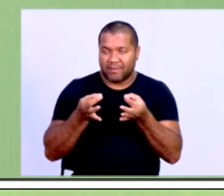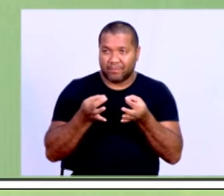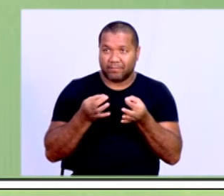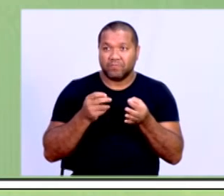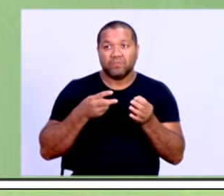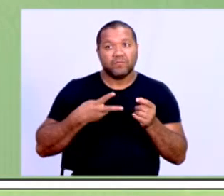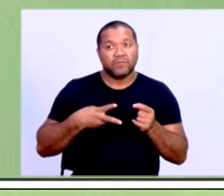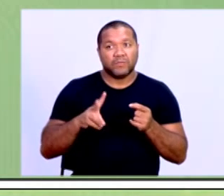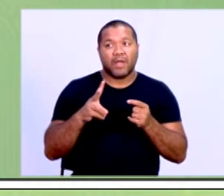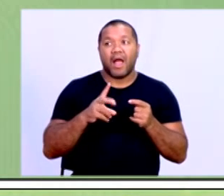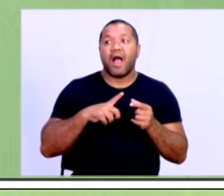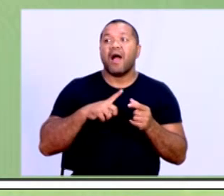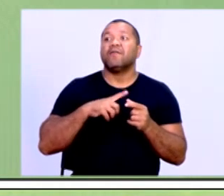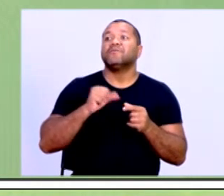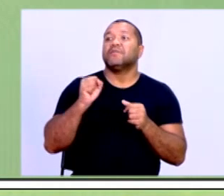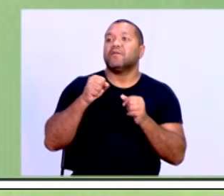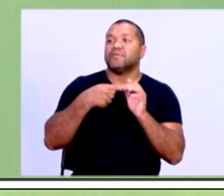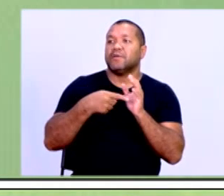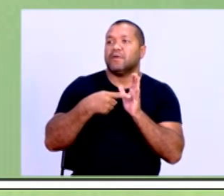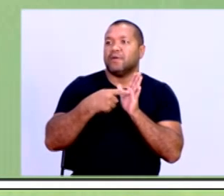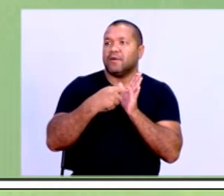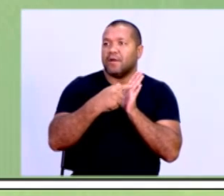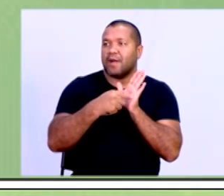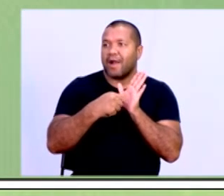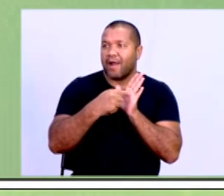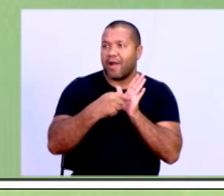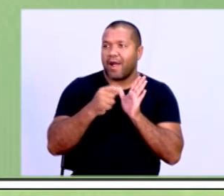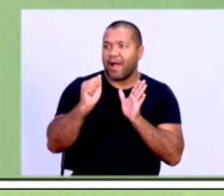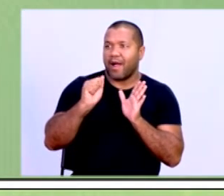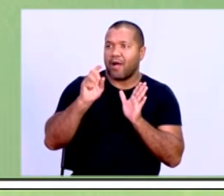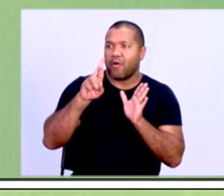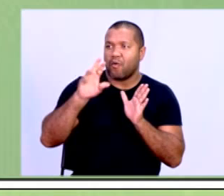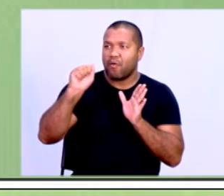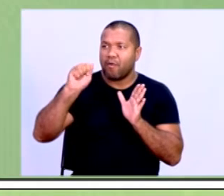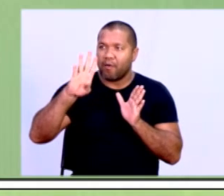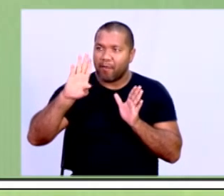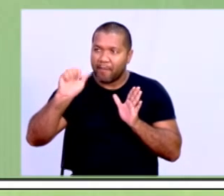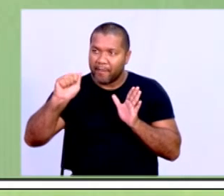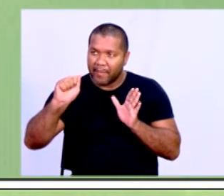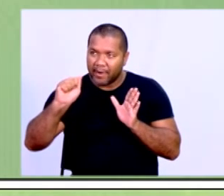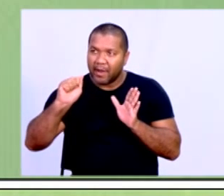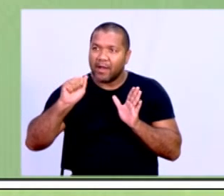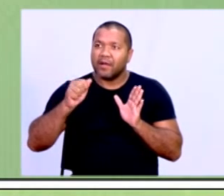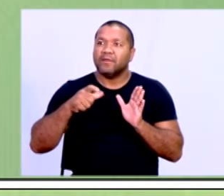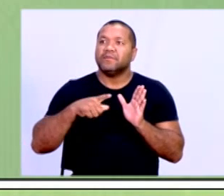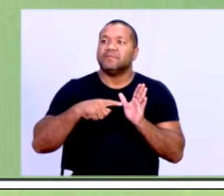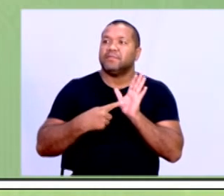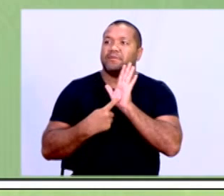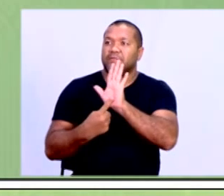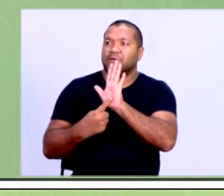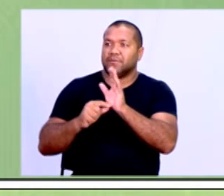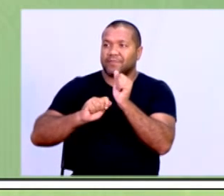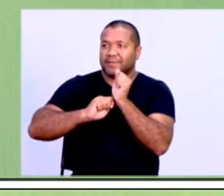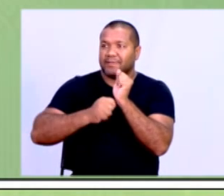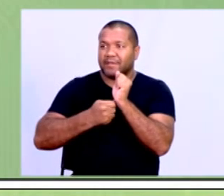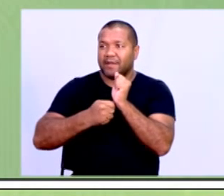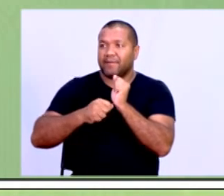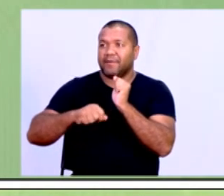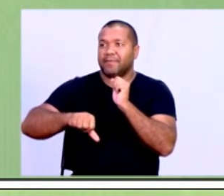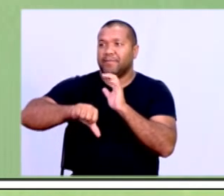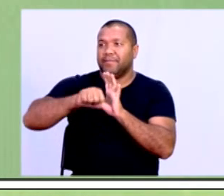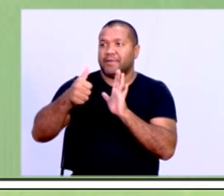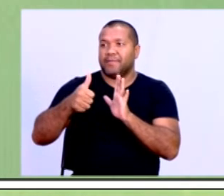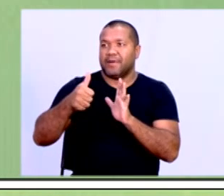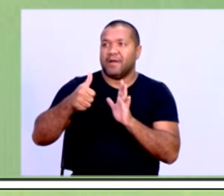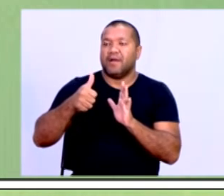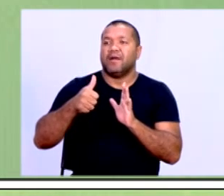tiver também no sistema o símbolo do arroba, é que ele identifica uma chave primária ou um depósito